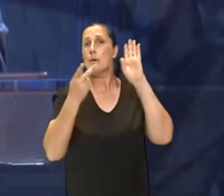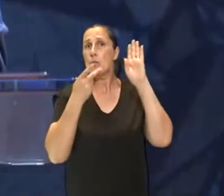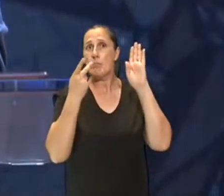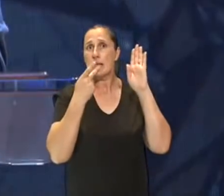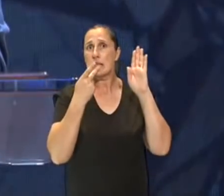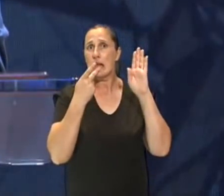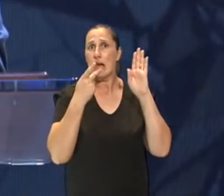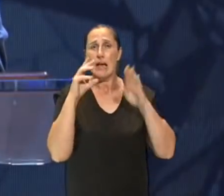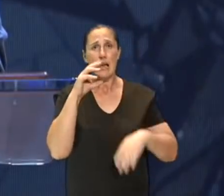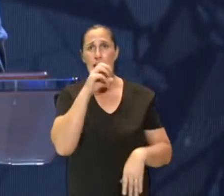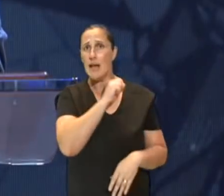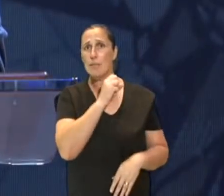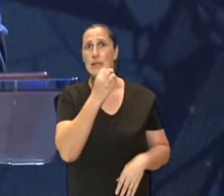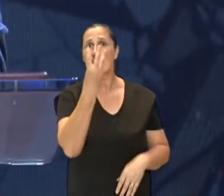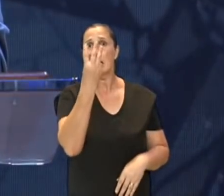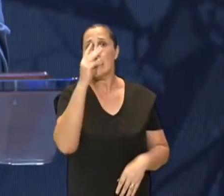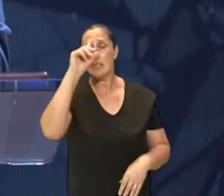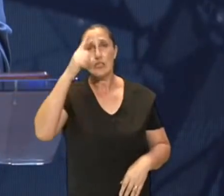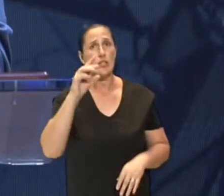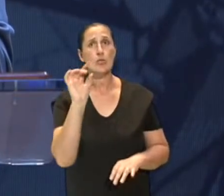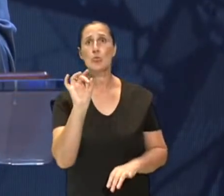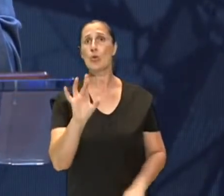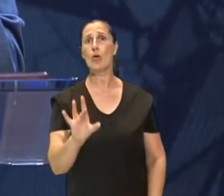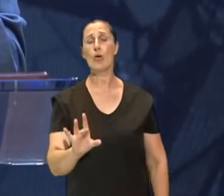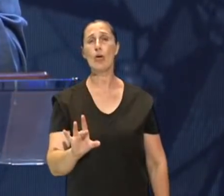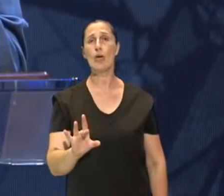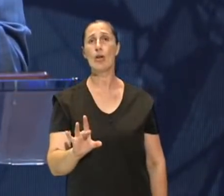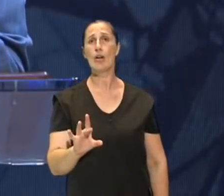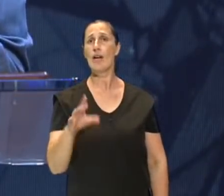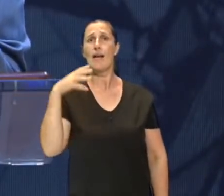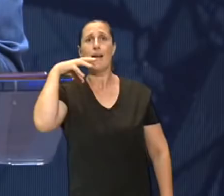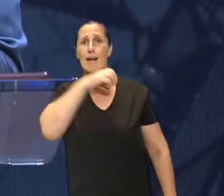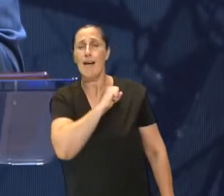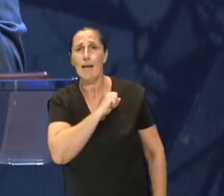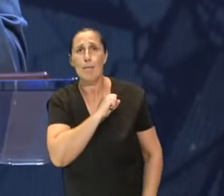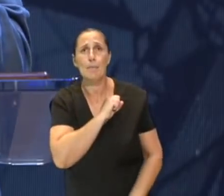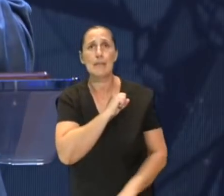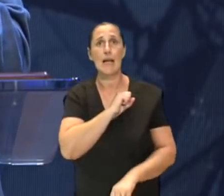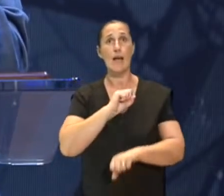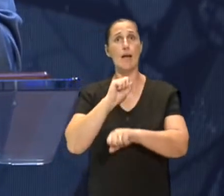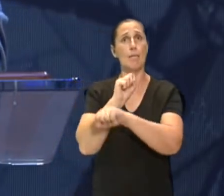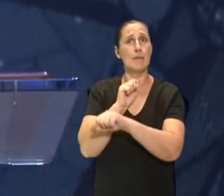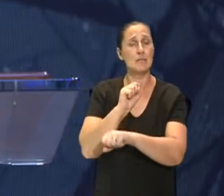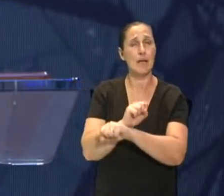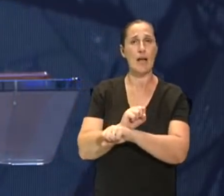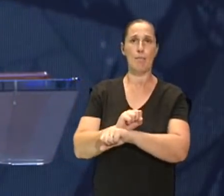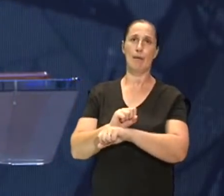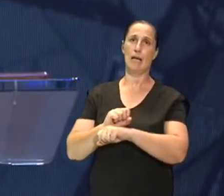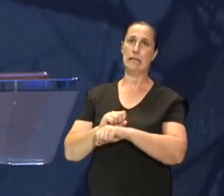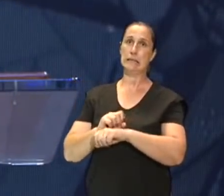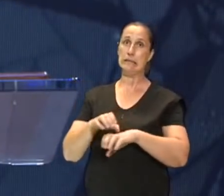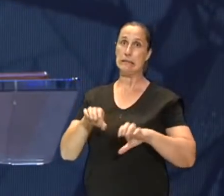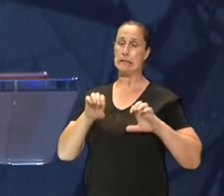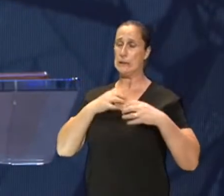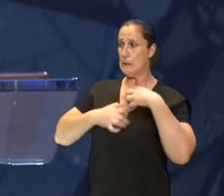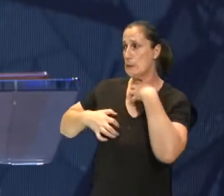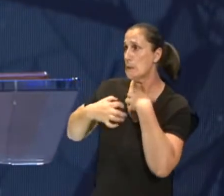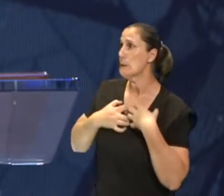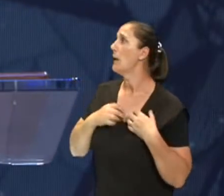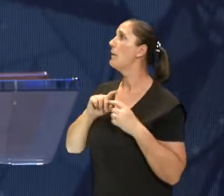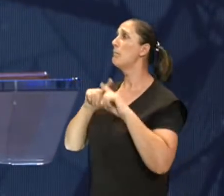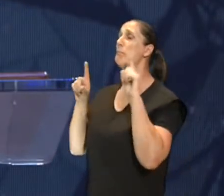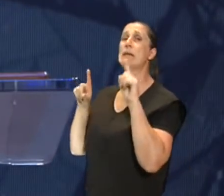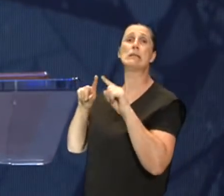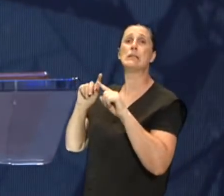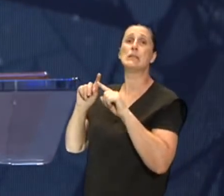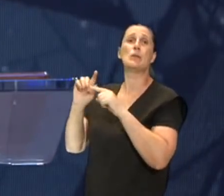muito rápida, 3 dias só para ele esperar, mas ele estava em agonia. Ele disse: que sinal Deus